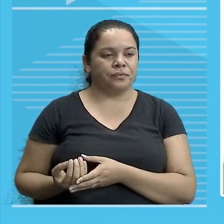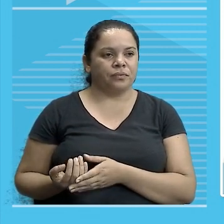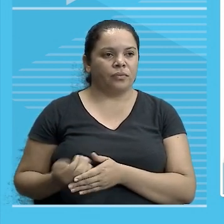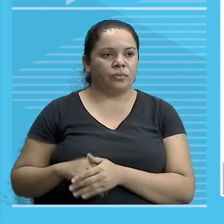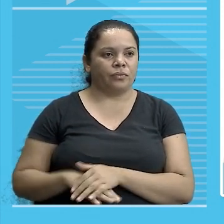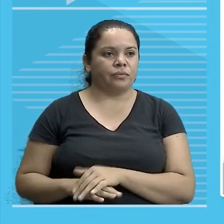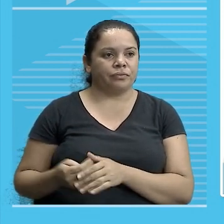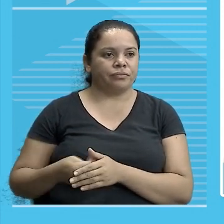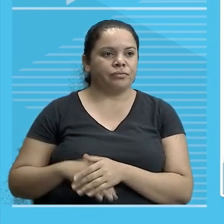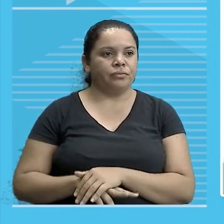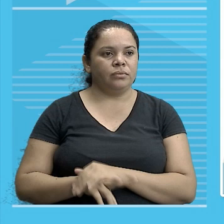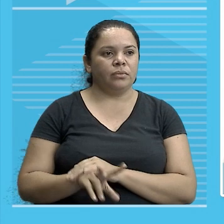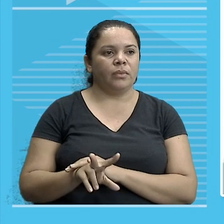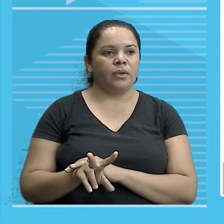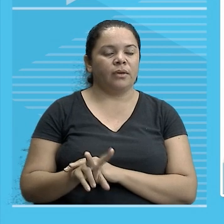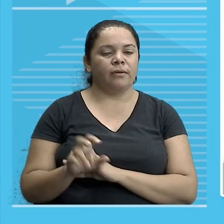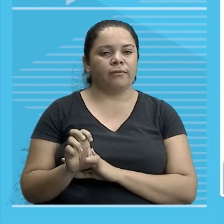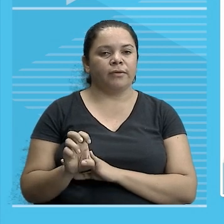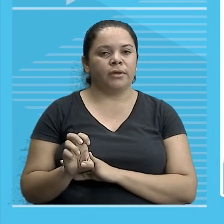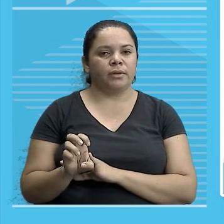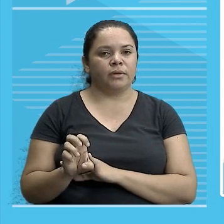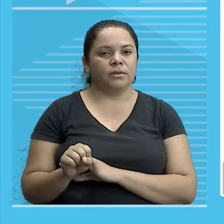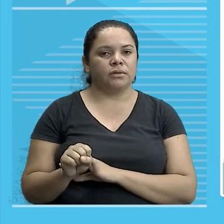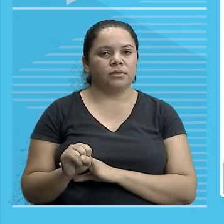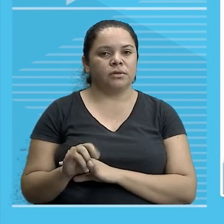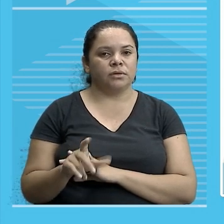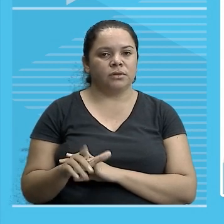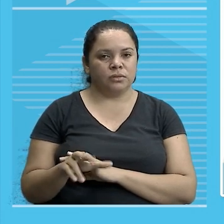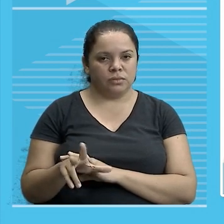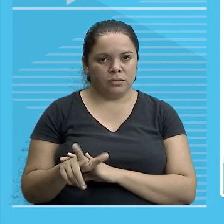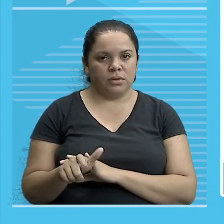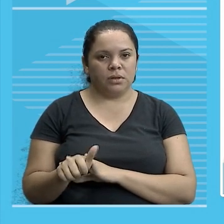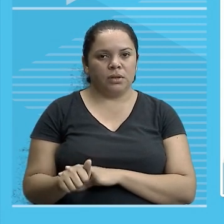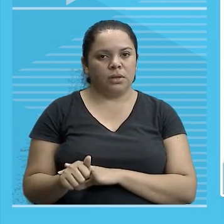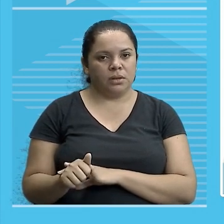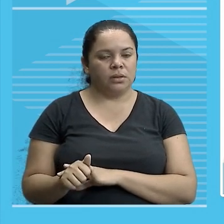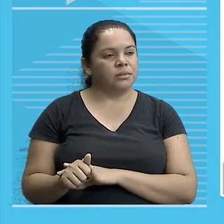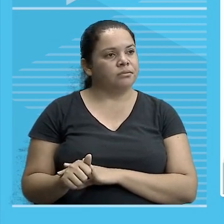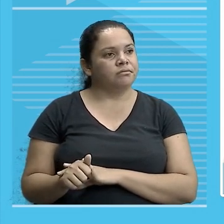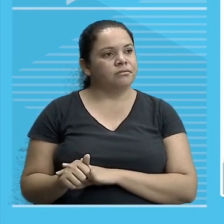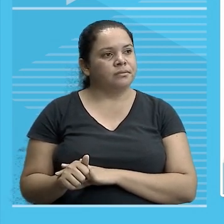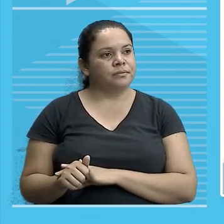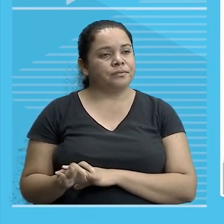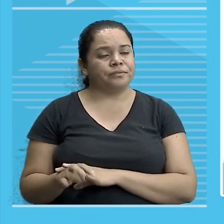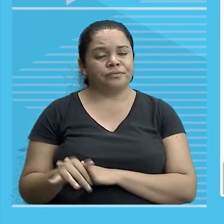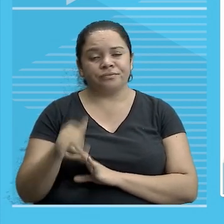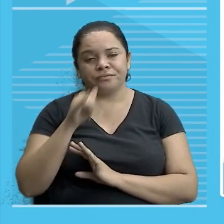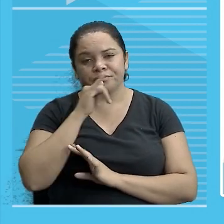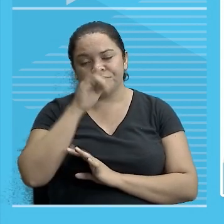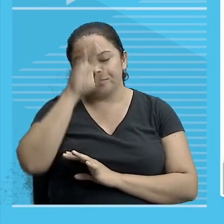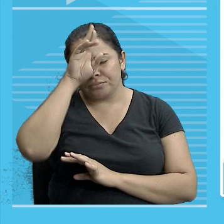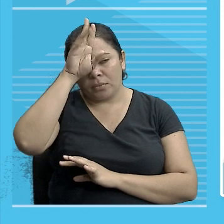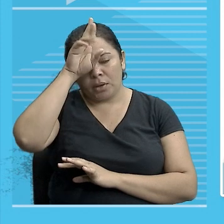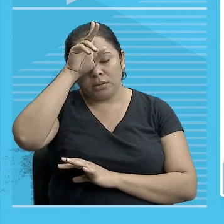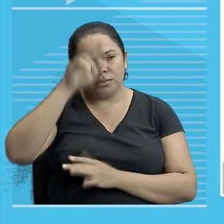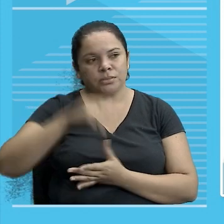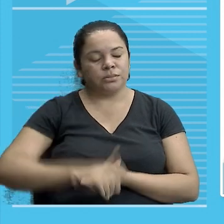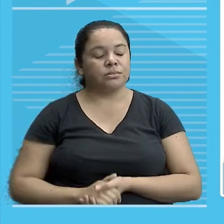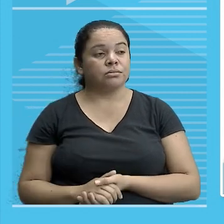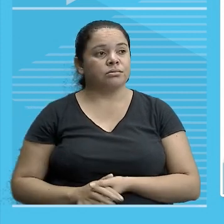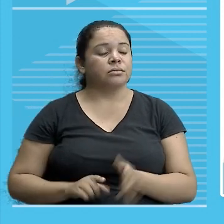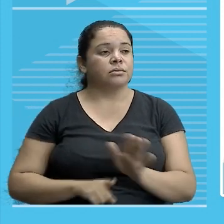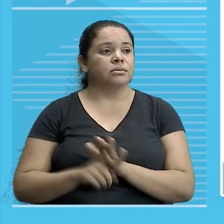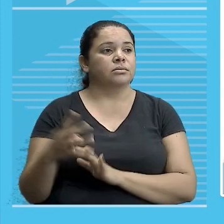na primeira porção do intestino delgado, ela vai para lá. Tá bom? Vamos para a penúltima de hoje. O sistema